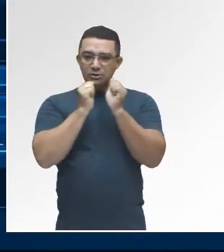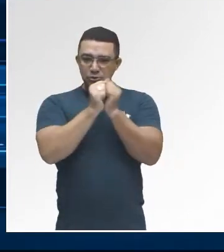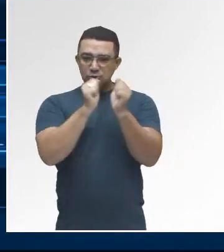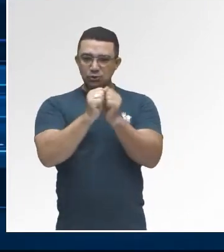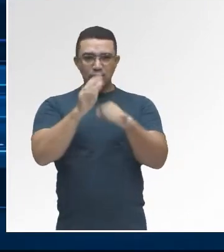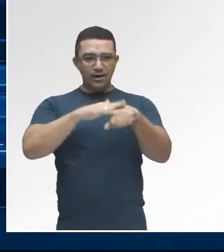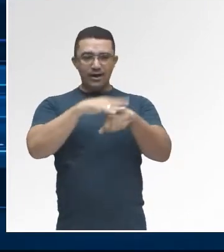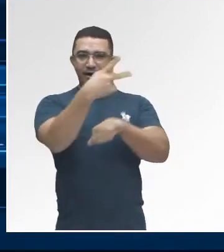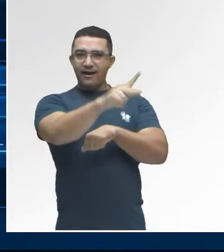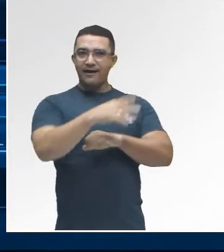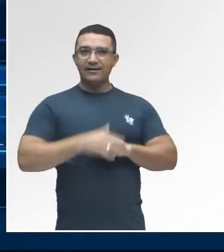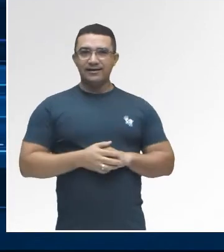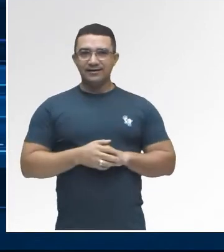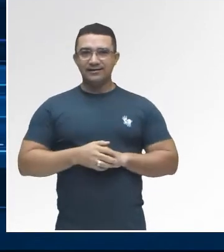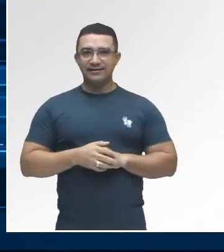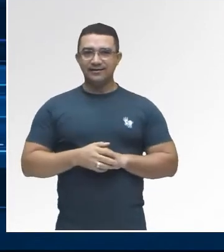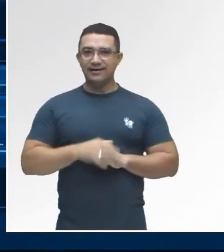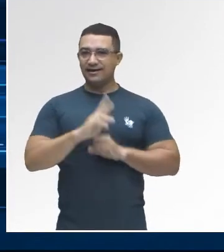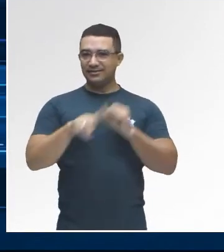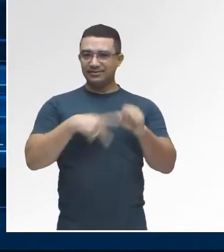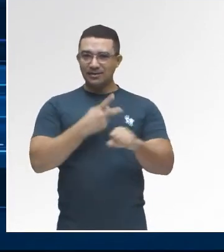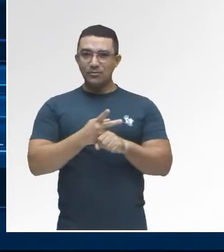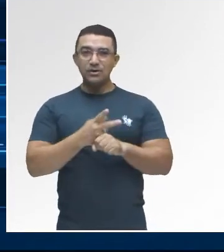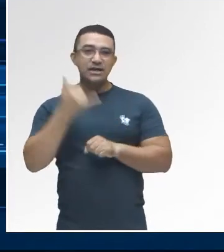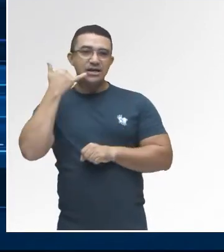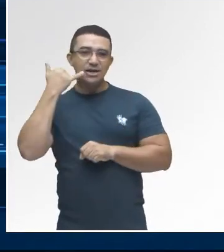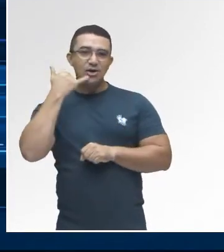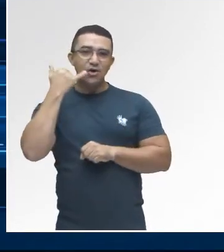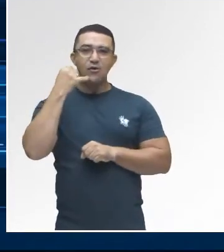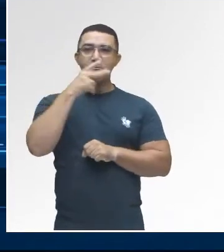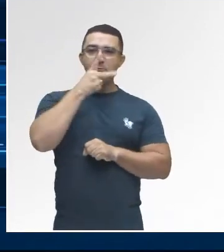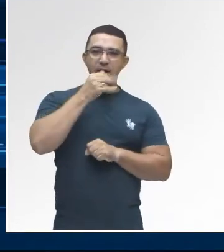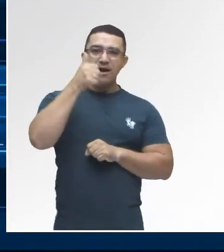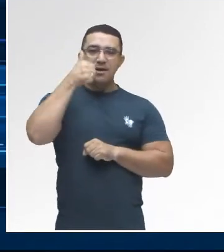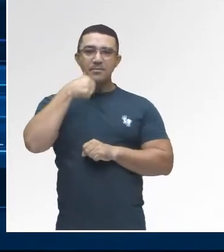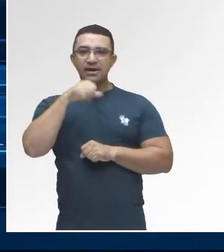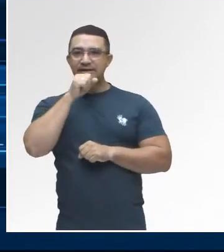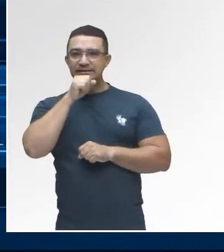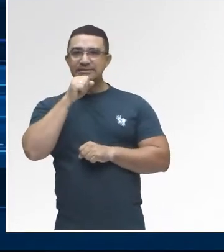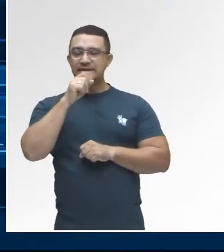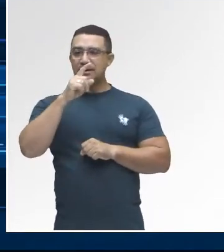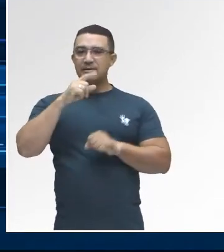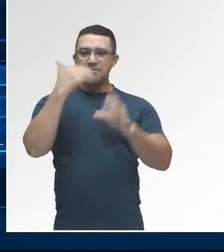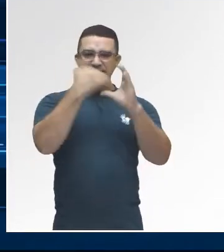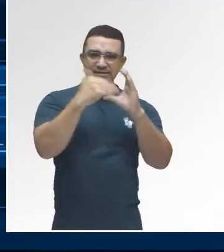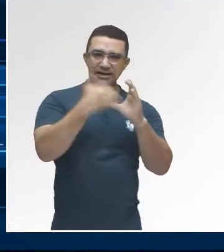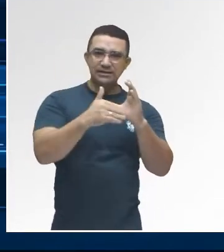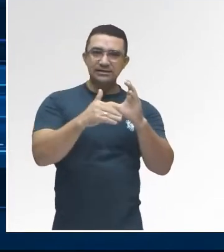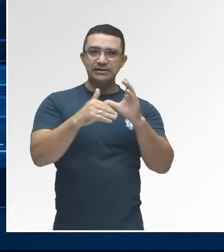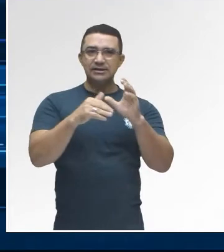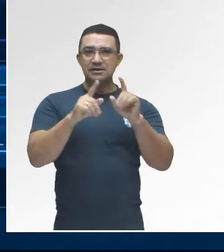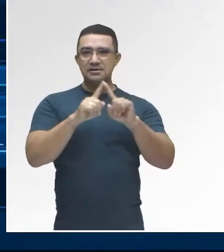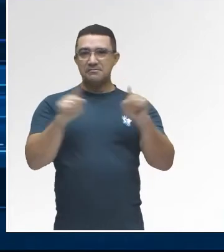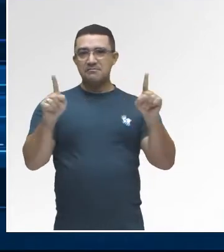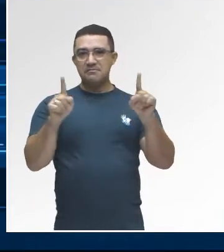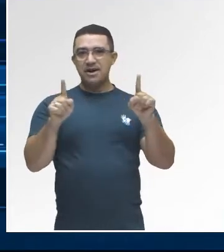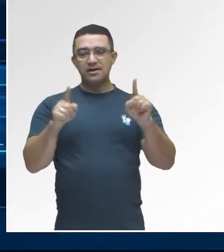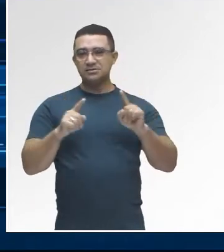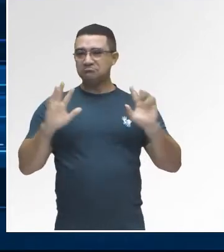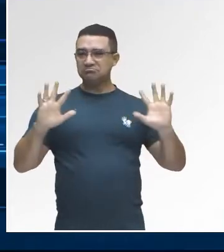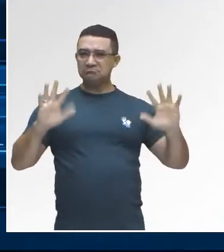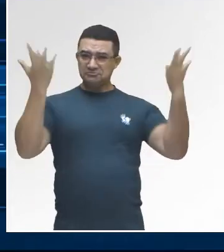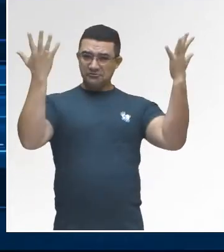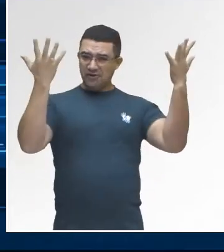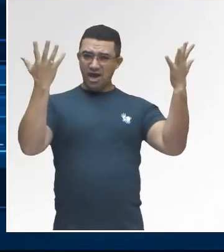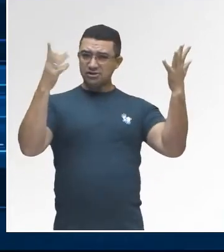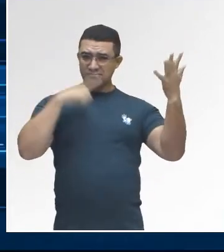depois? Me conta. A gente tentou ligar depois, né? Tentamos ali mandar mensagem, mas a festa correu normal, teve